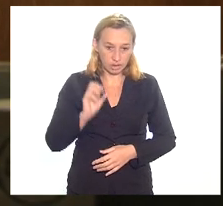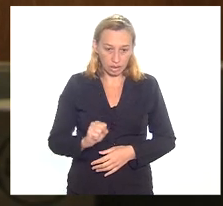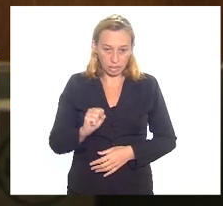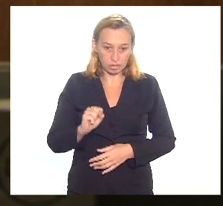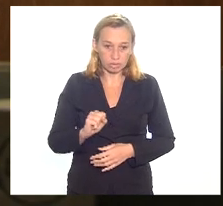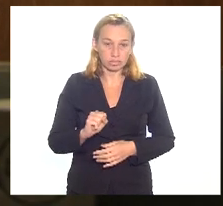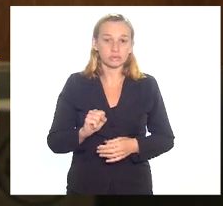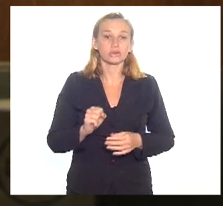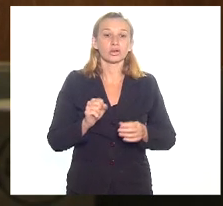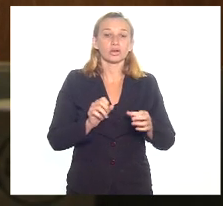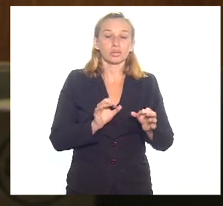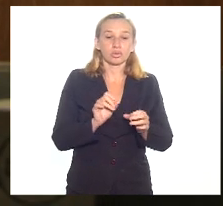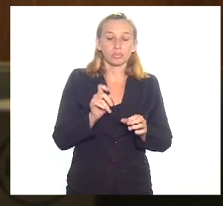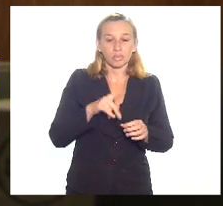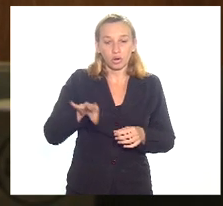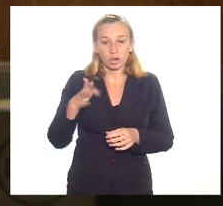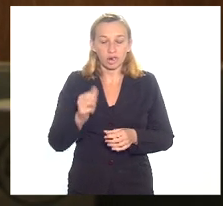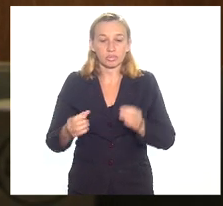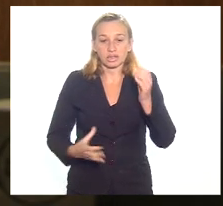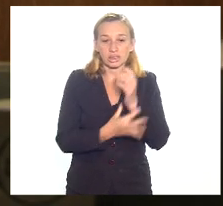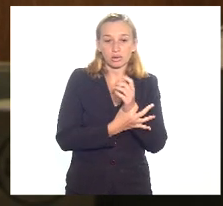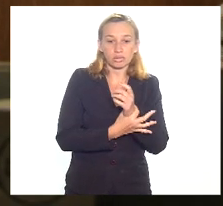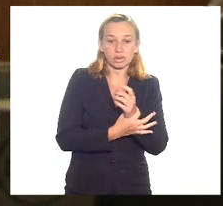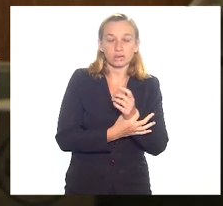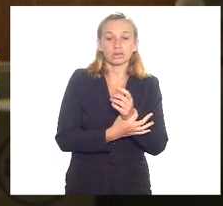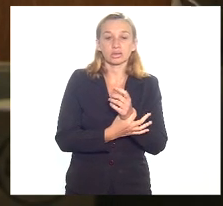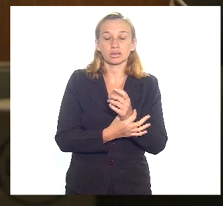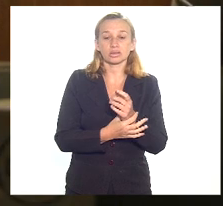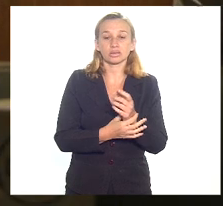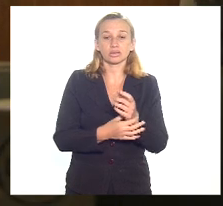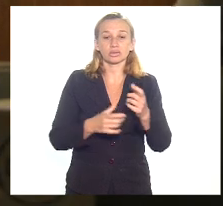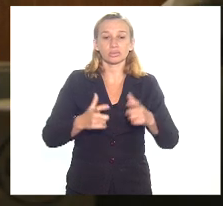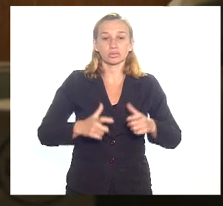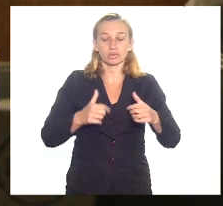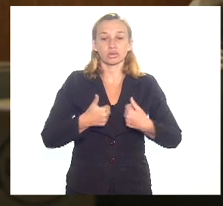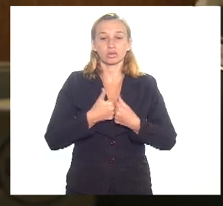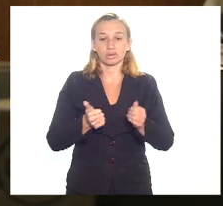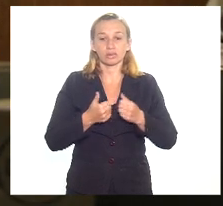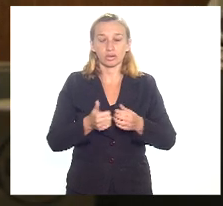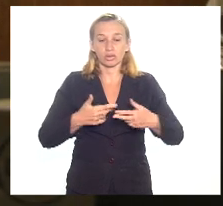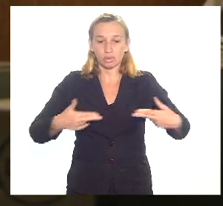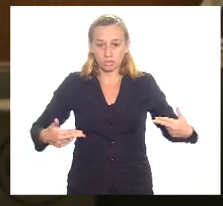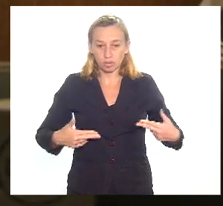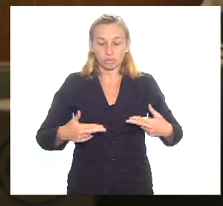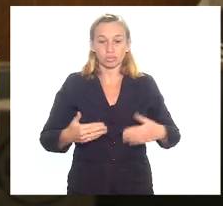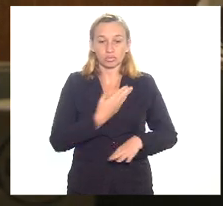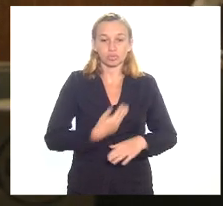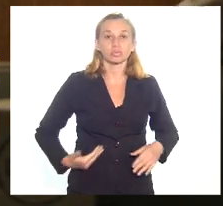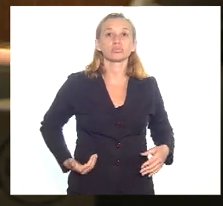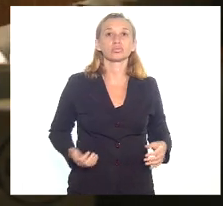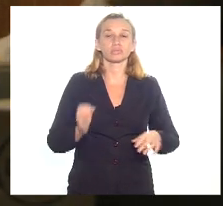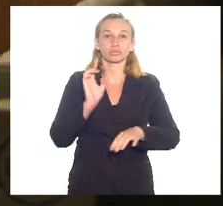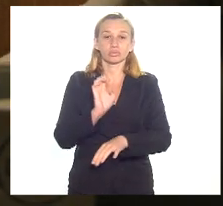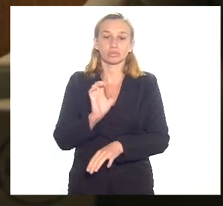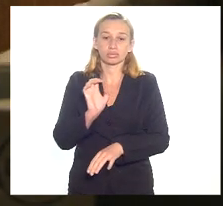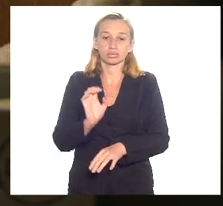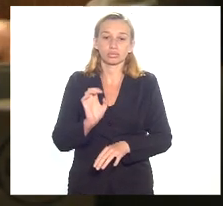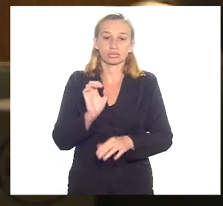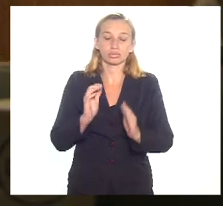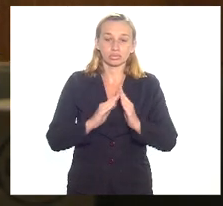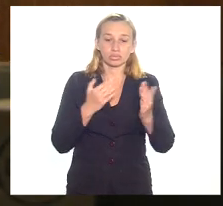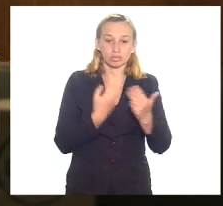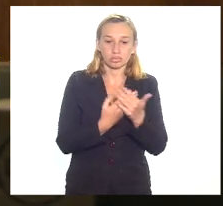de conscientização sobre segurança nos transportes públicos para alunos das escolas públicas e privadas no Estado do Rio de Janeiro, na forma que